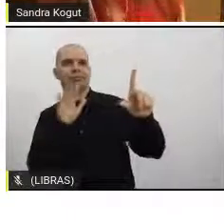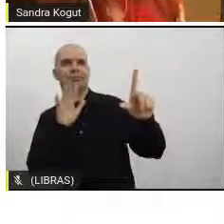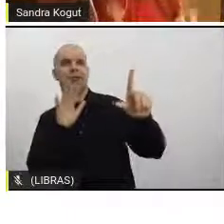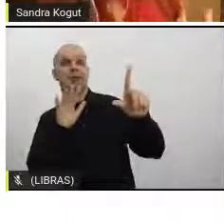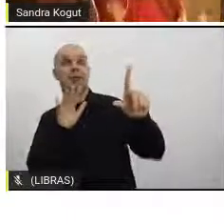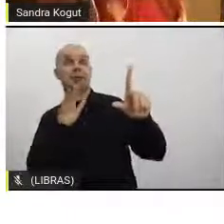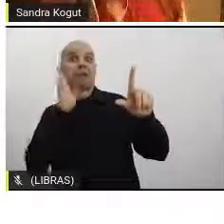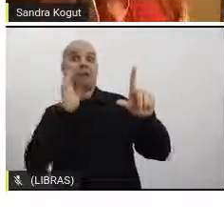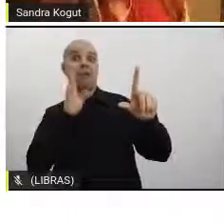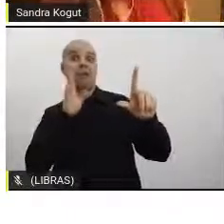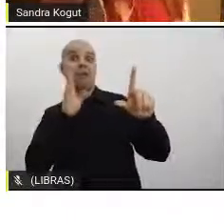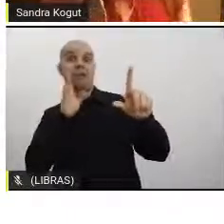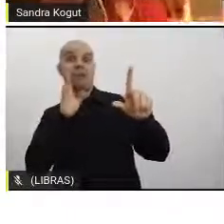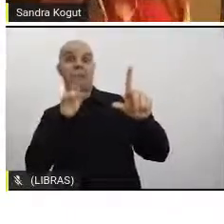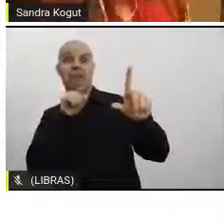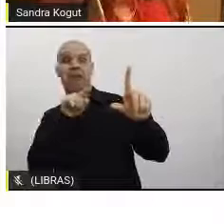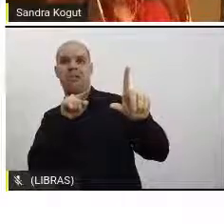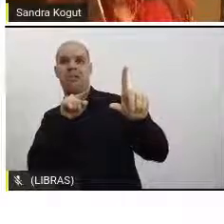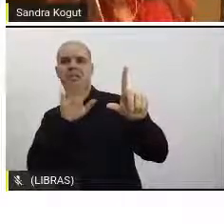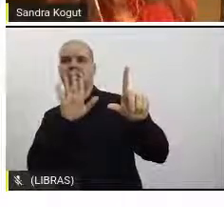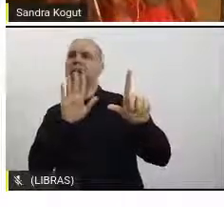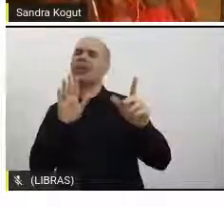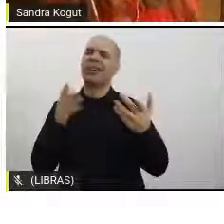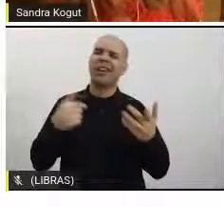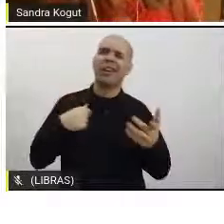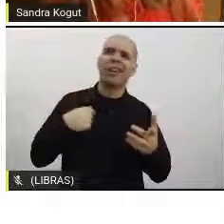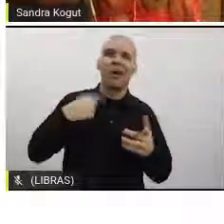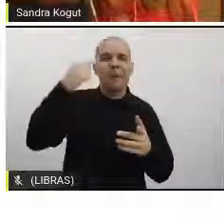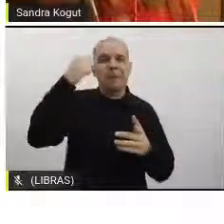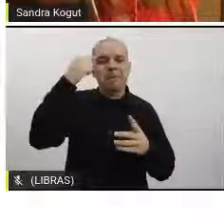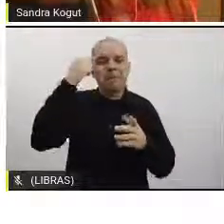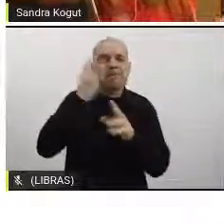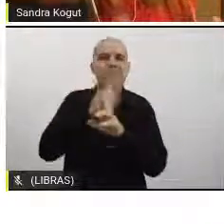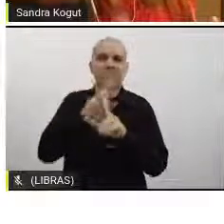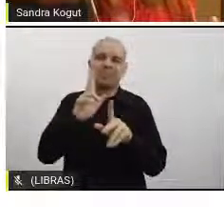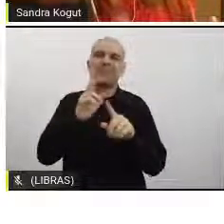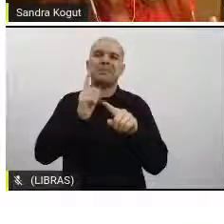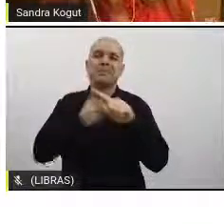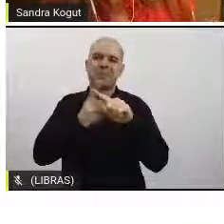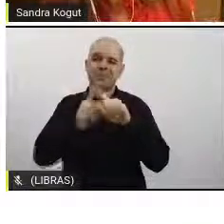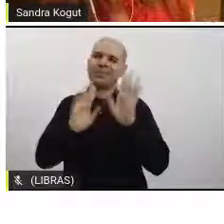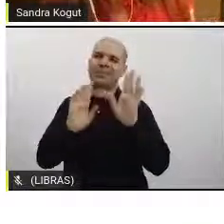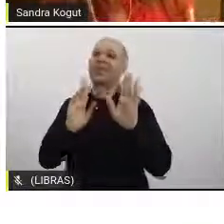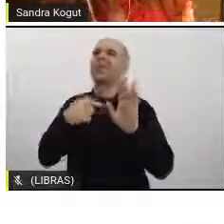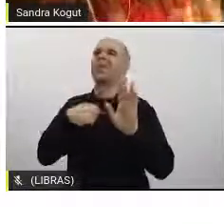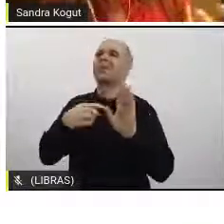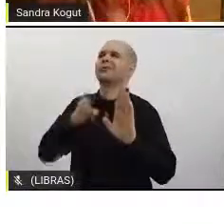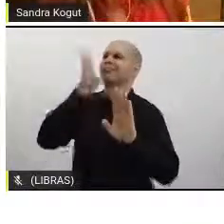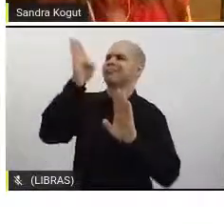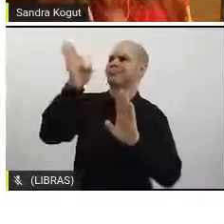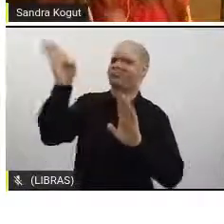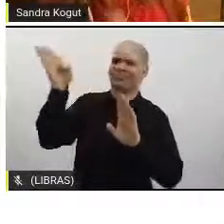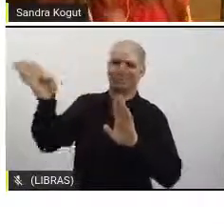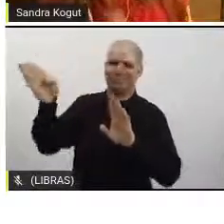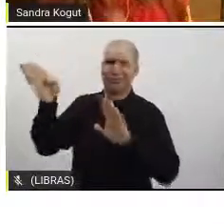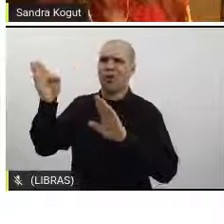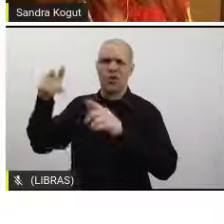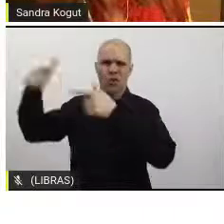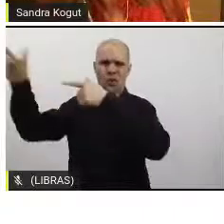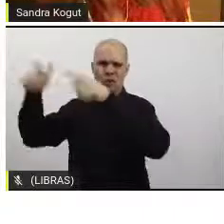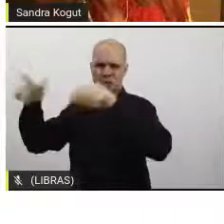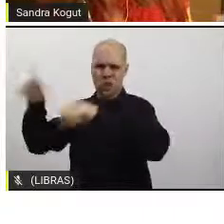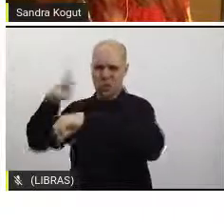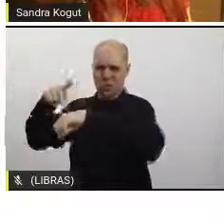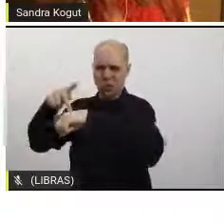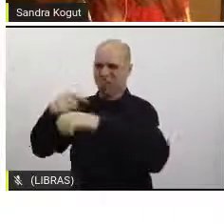E como era uma época que eu estava viajando muito com o meu trabalho para fora do Brasil, eu estava tão confrontada com isso,